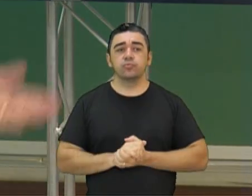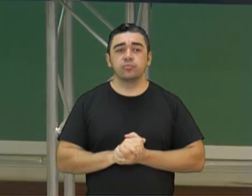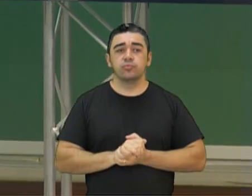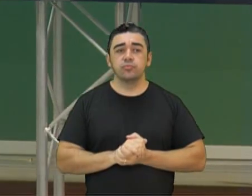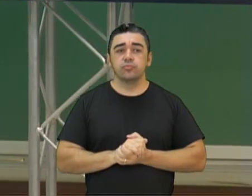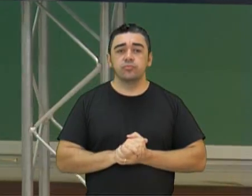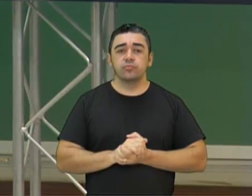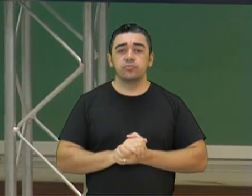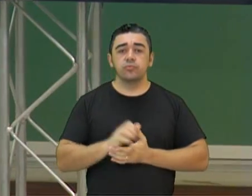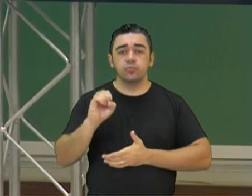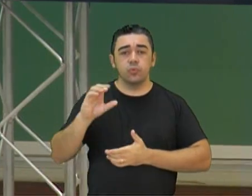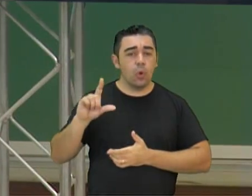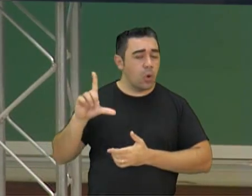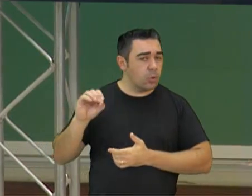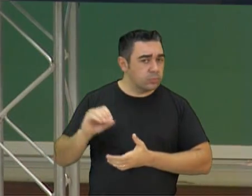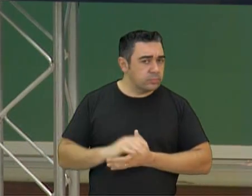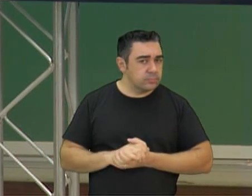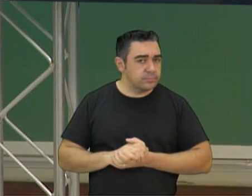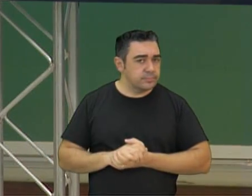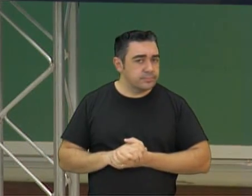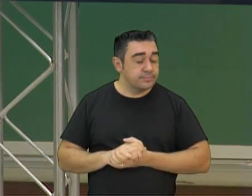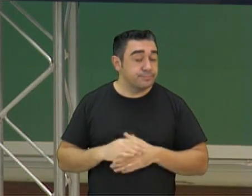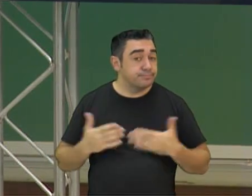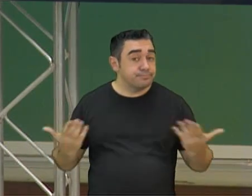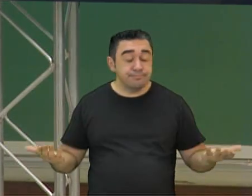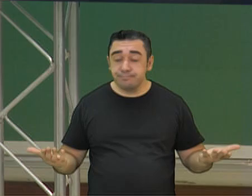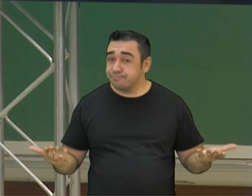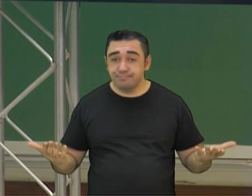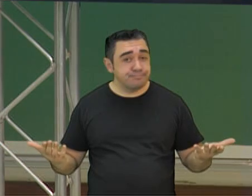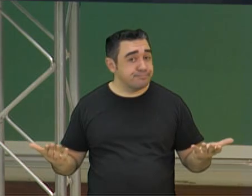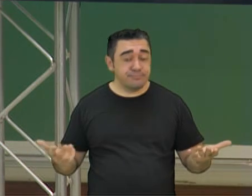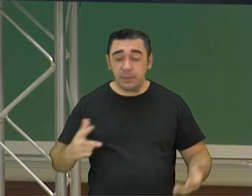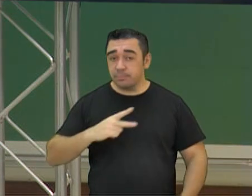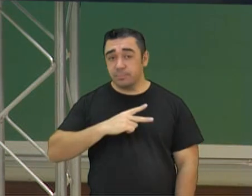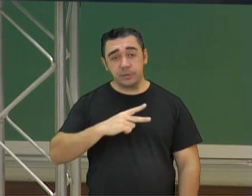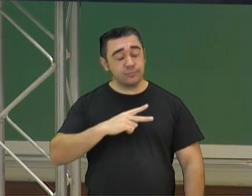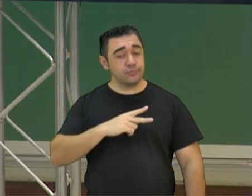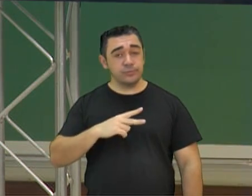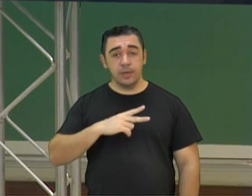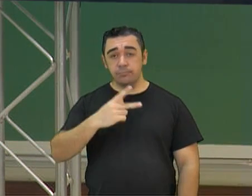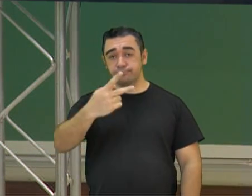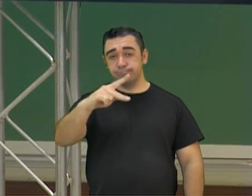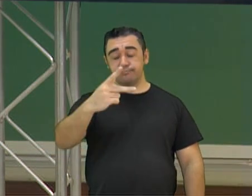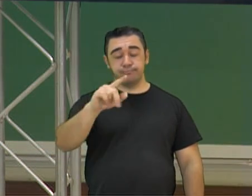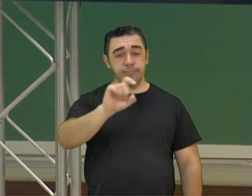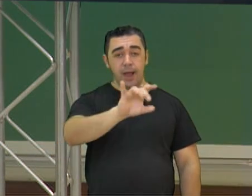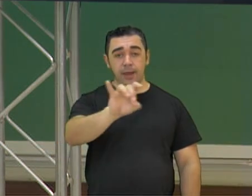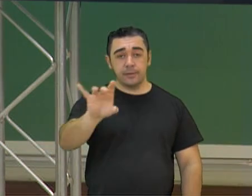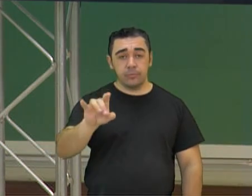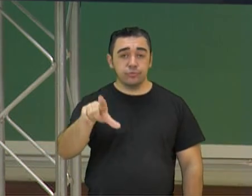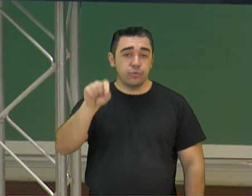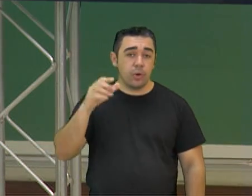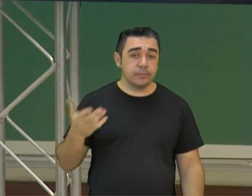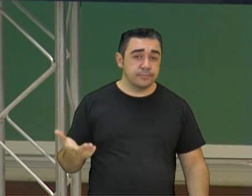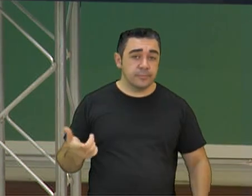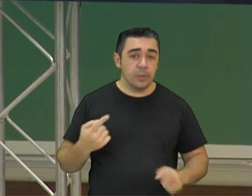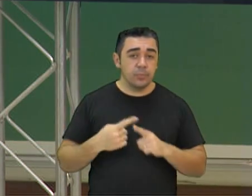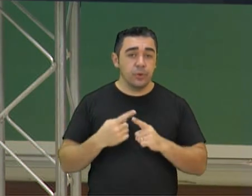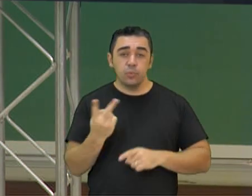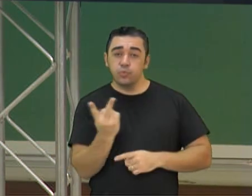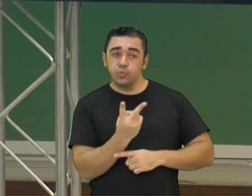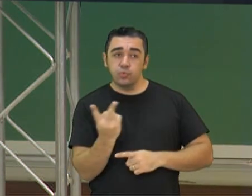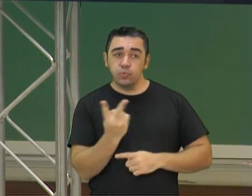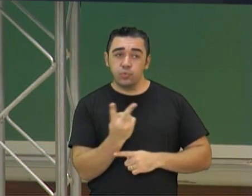de solo? Gente, essa é uma escolha muito particular. Por quê? Porque